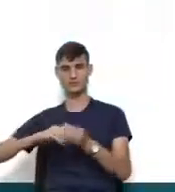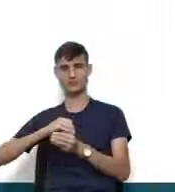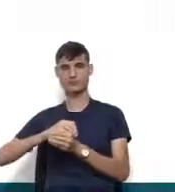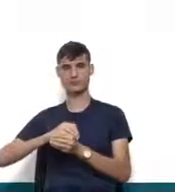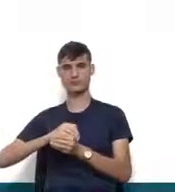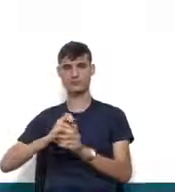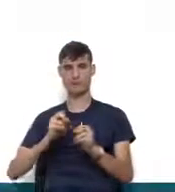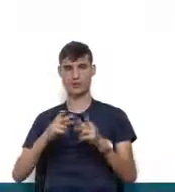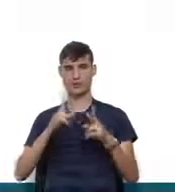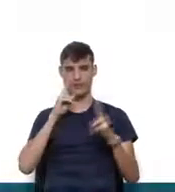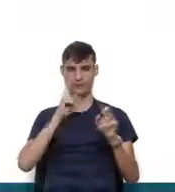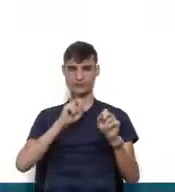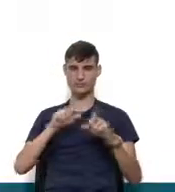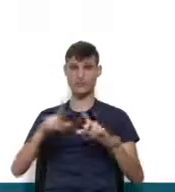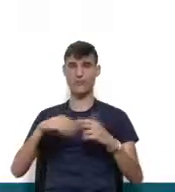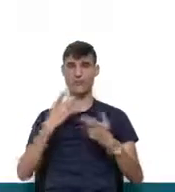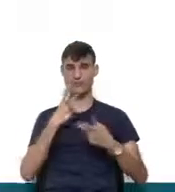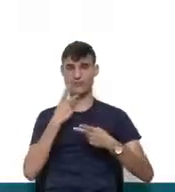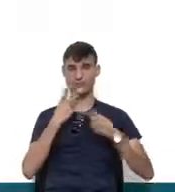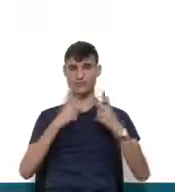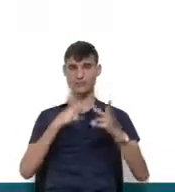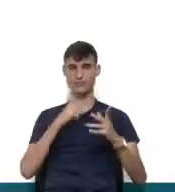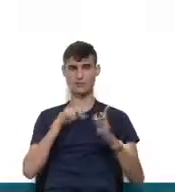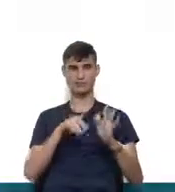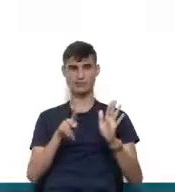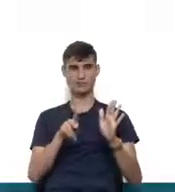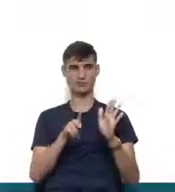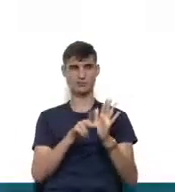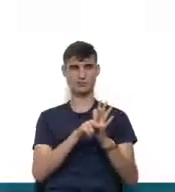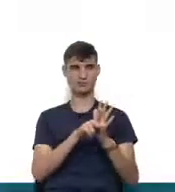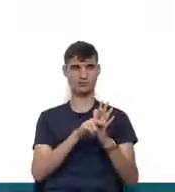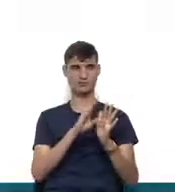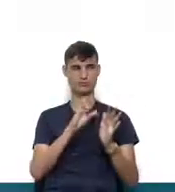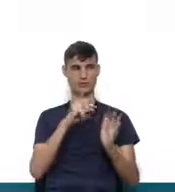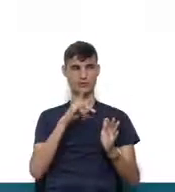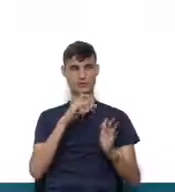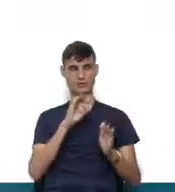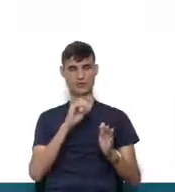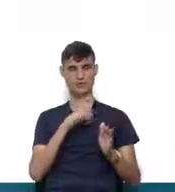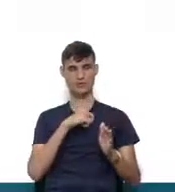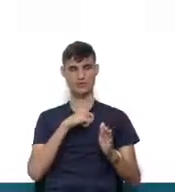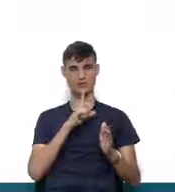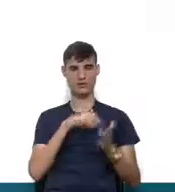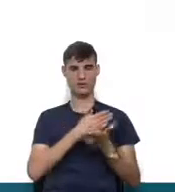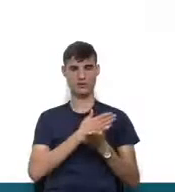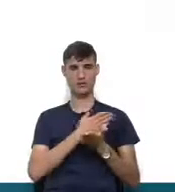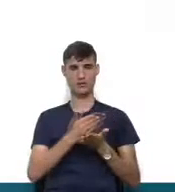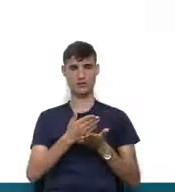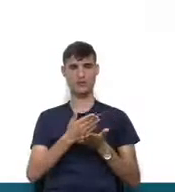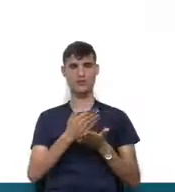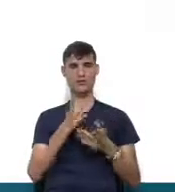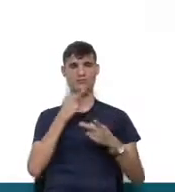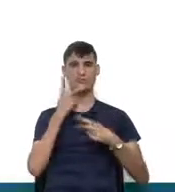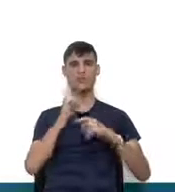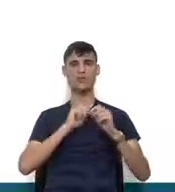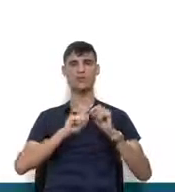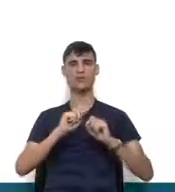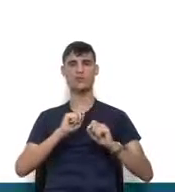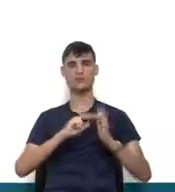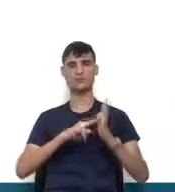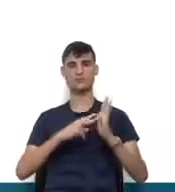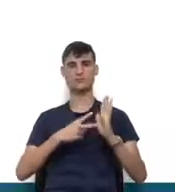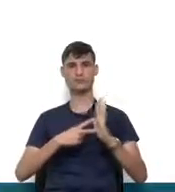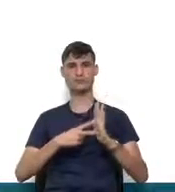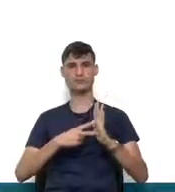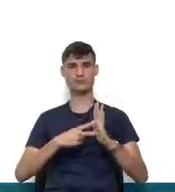quadro. Quando a gente fala de condição auxiliar, pensando na nossa condição inicial, o que nós podemos dizer aqui,